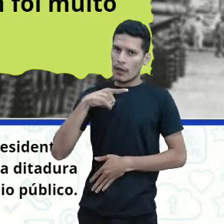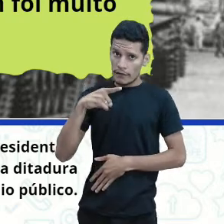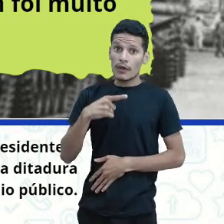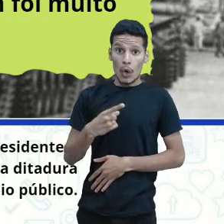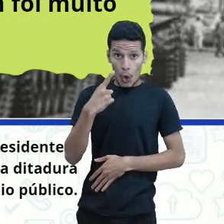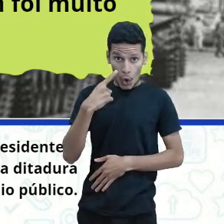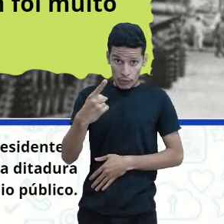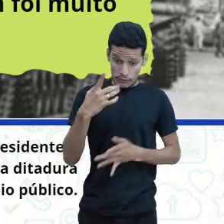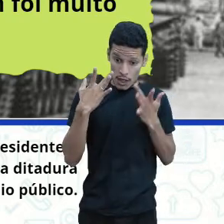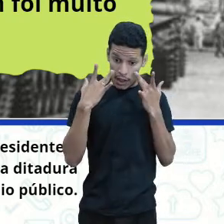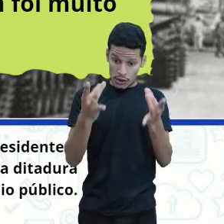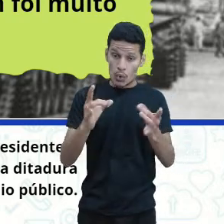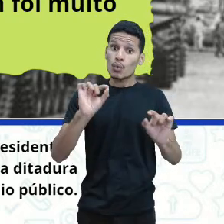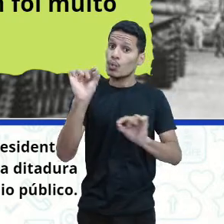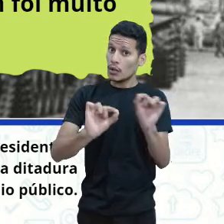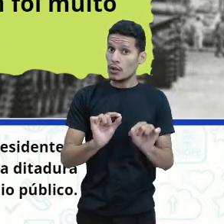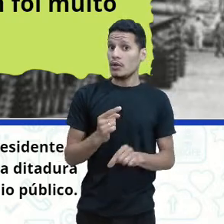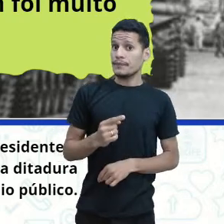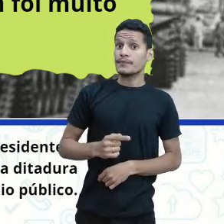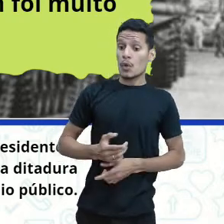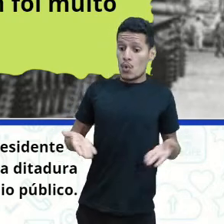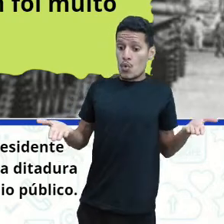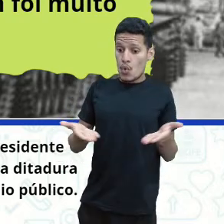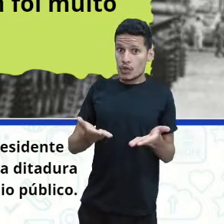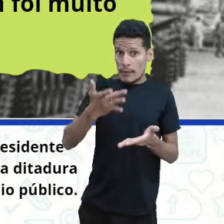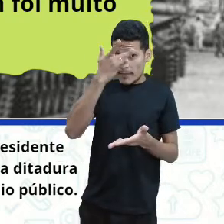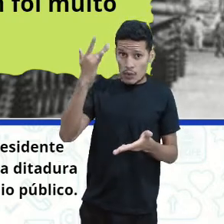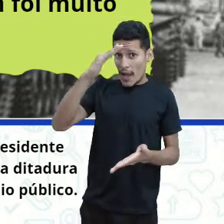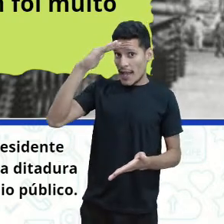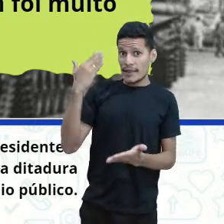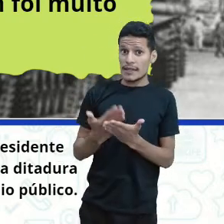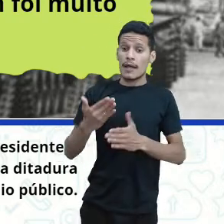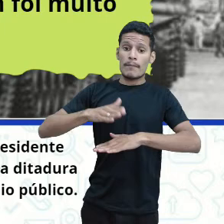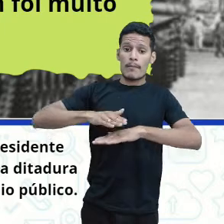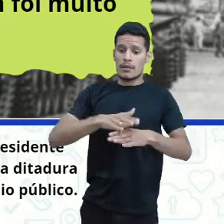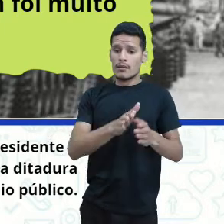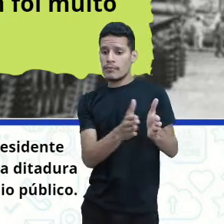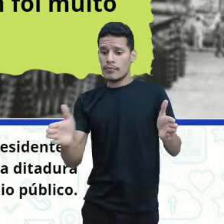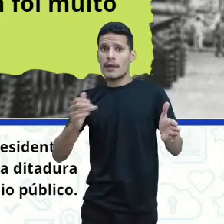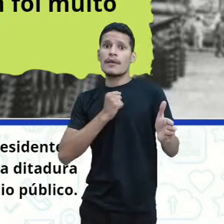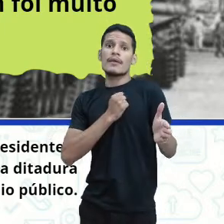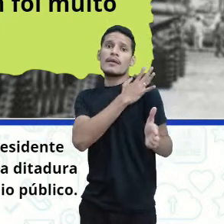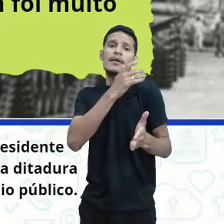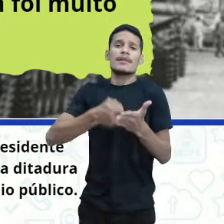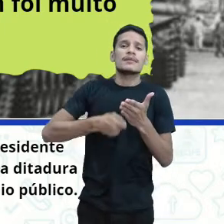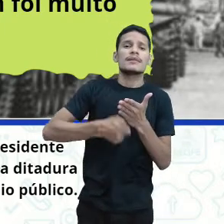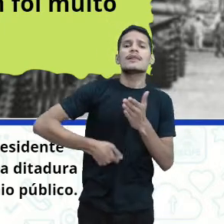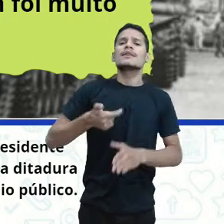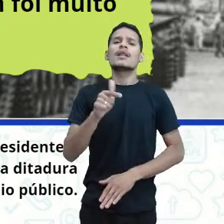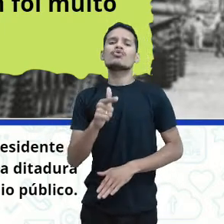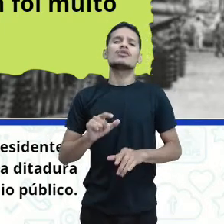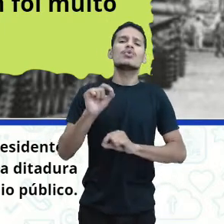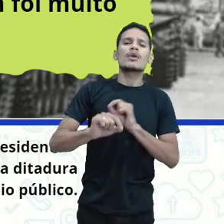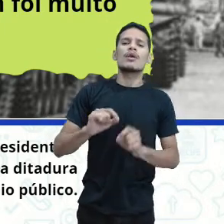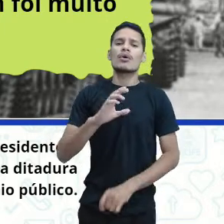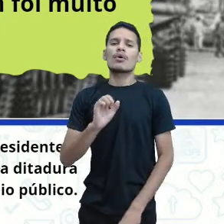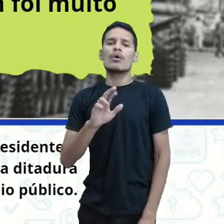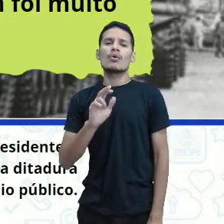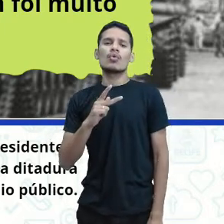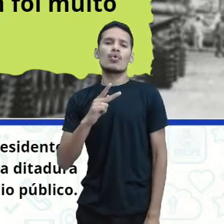quero chamar a atenção para o seguinte. Hoje, muita gente acredita que durante a ditadura militar não tinha corrupção, não